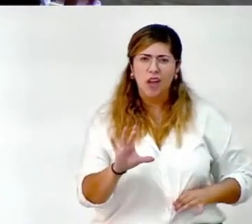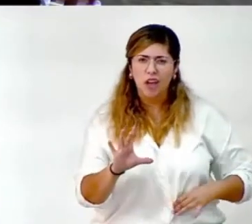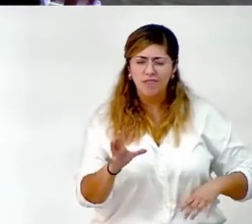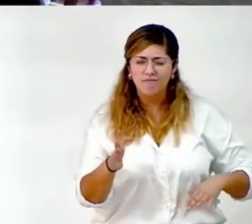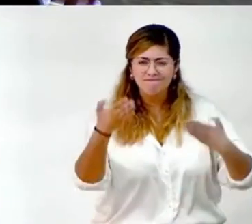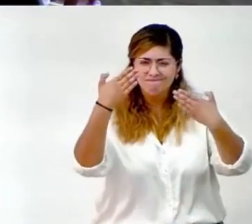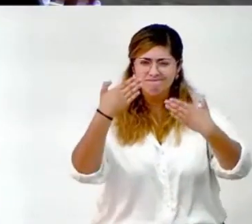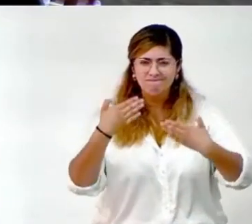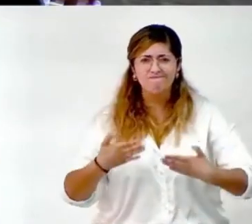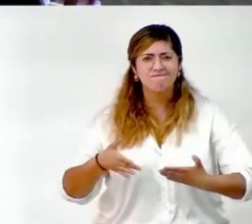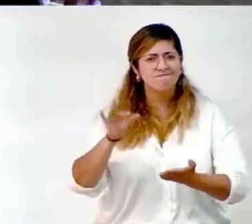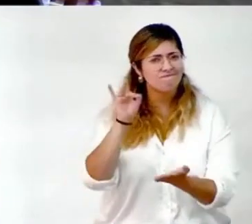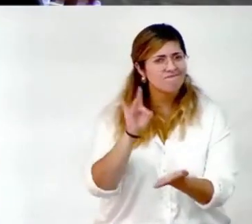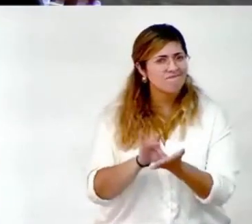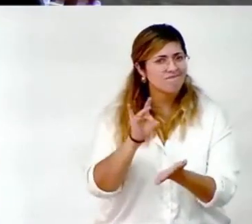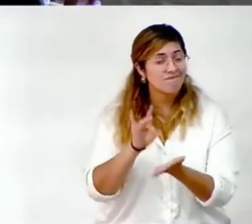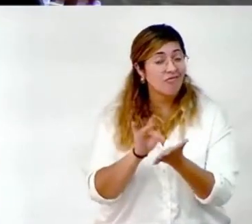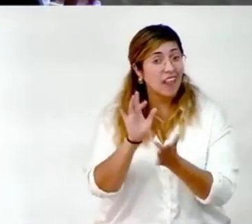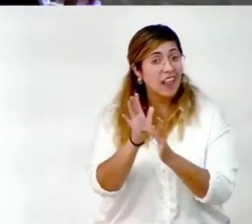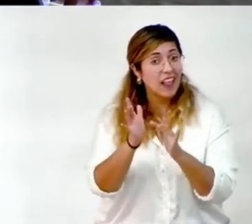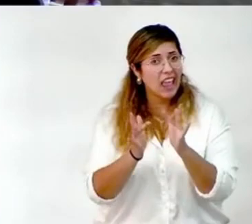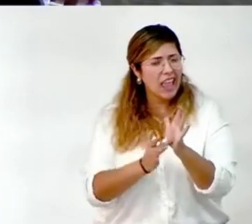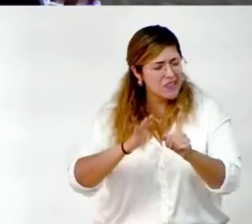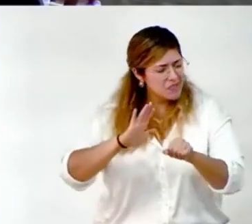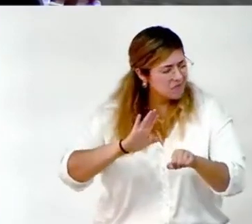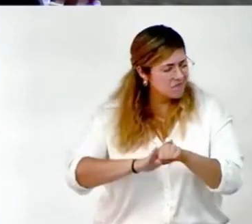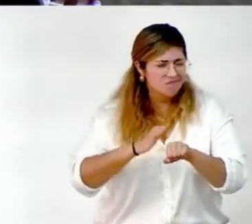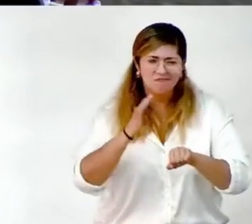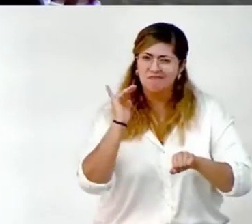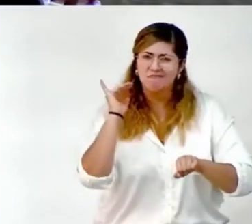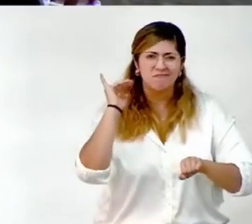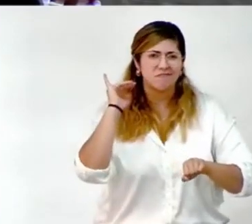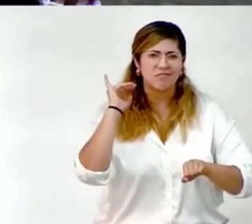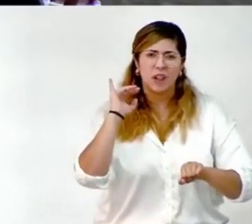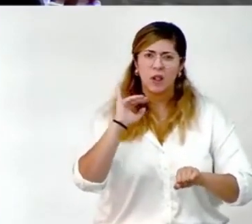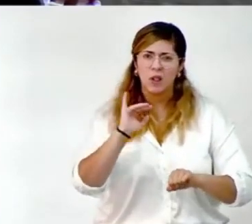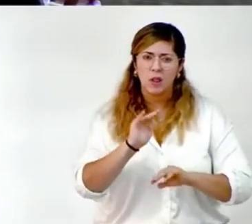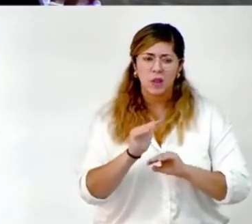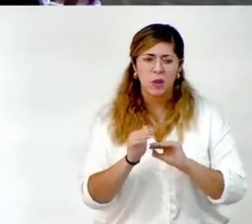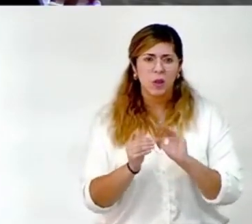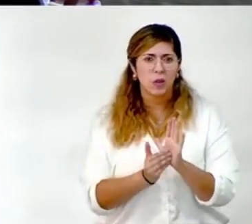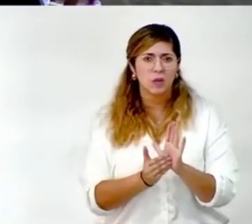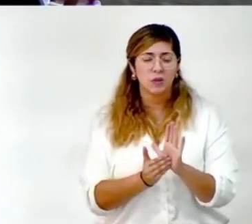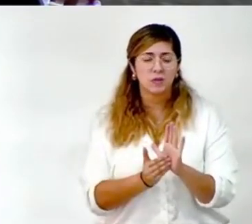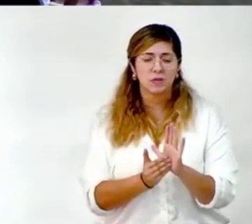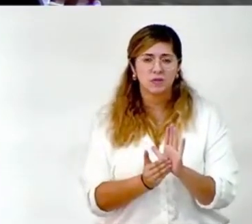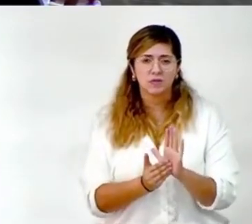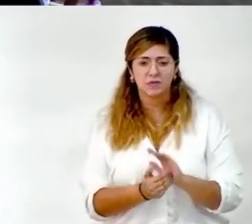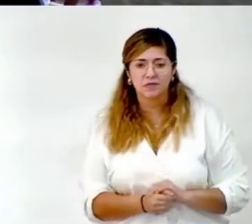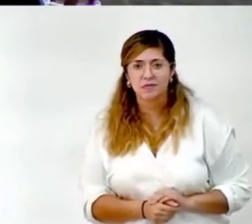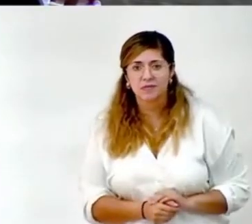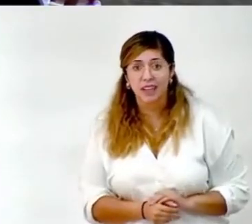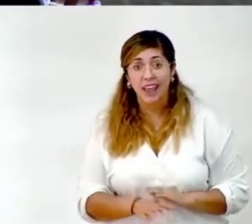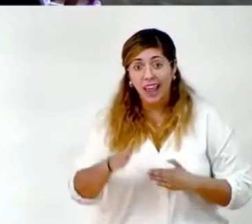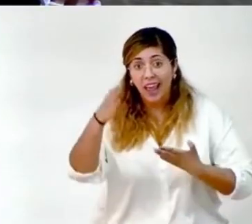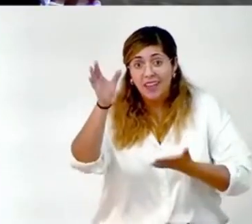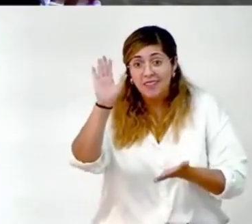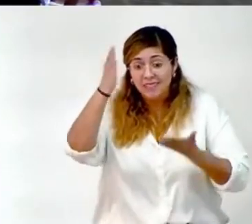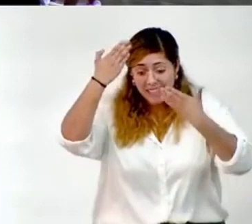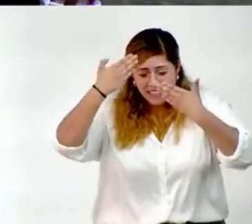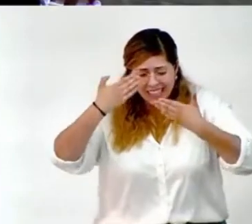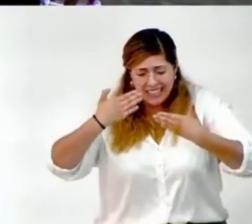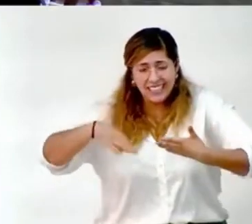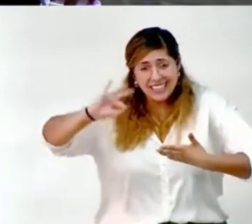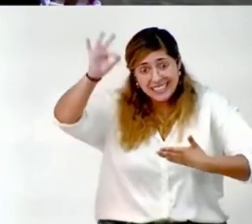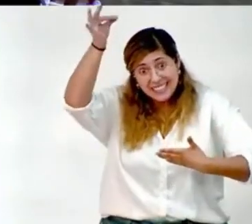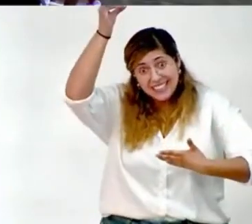Cristo, o amor sobrenatural de Deus, a presença do Espírito Santo